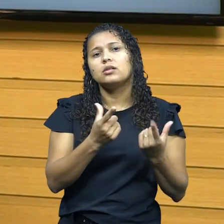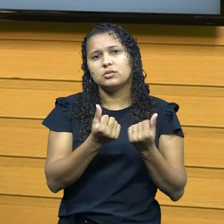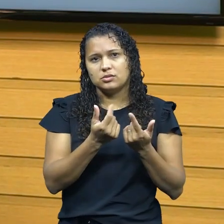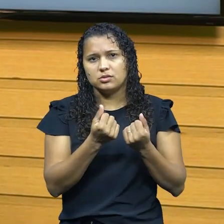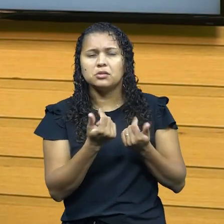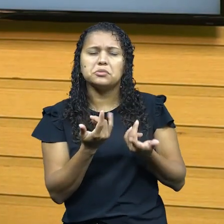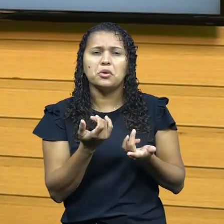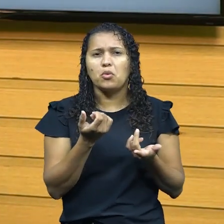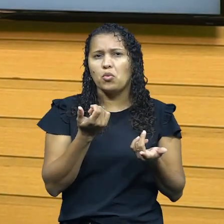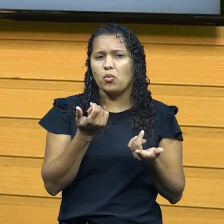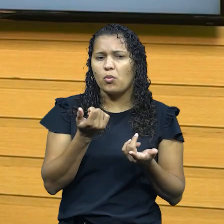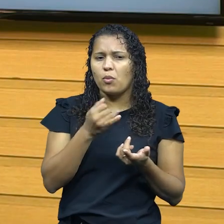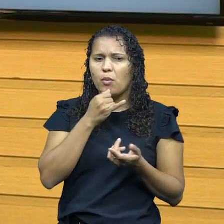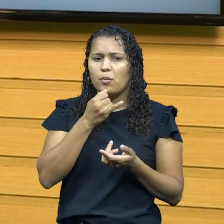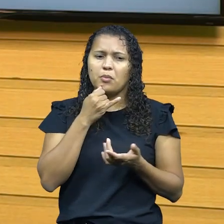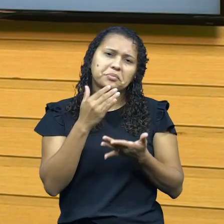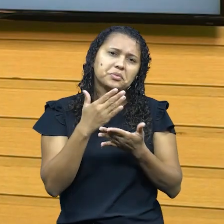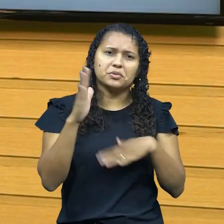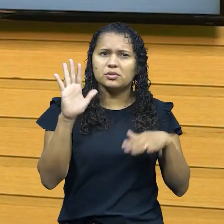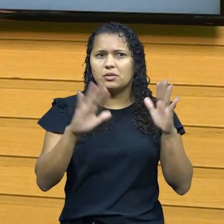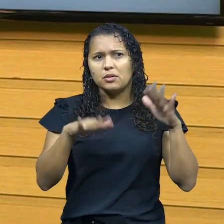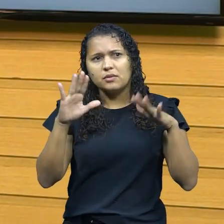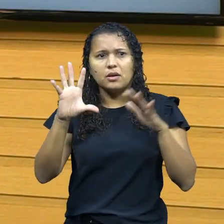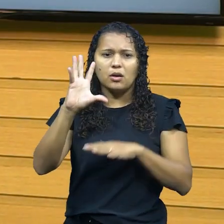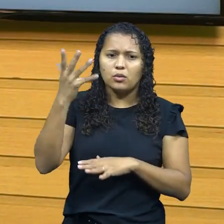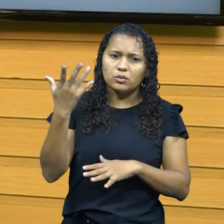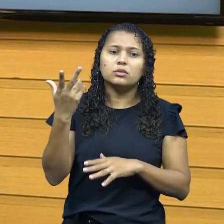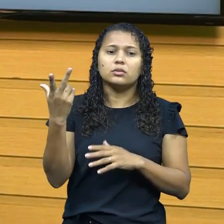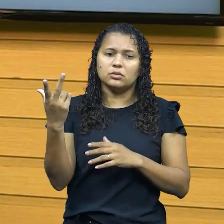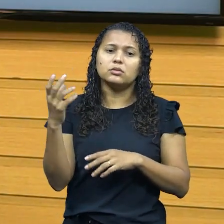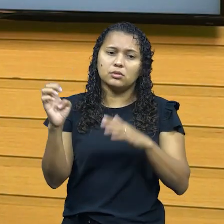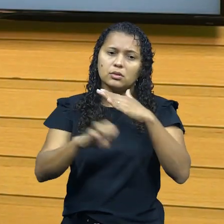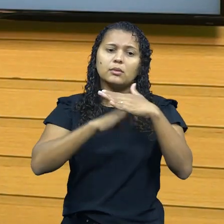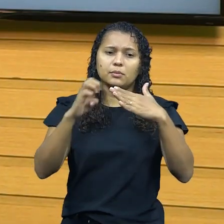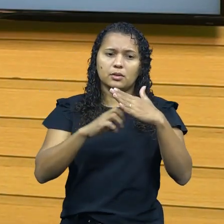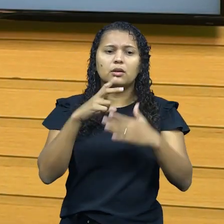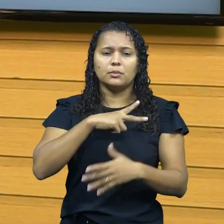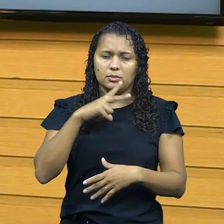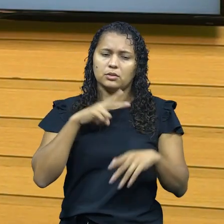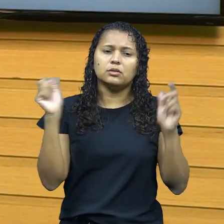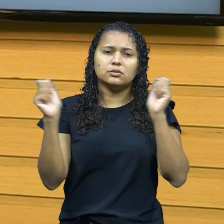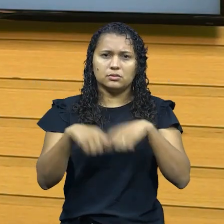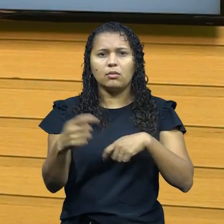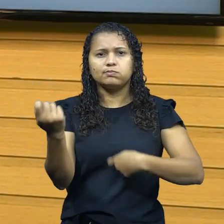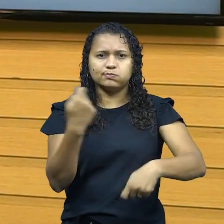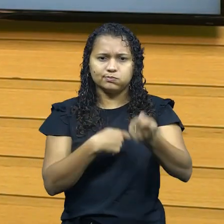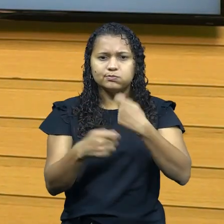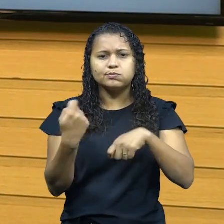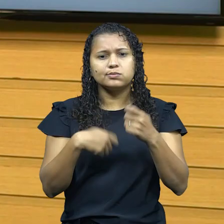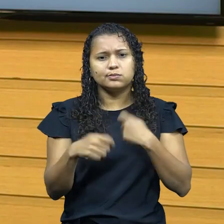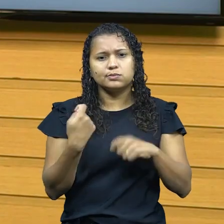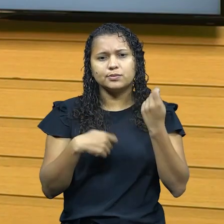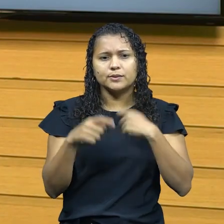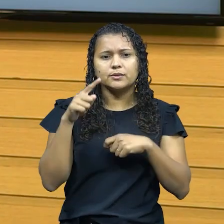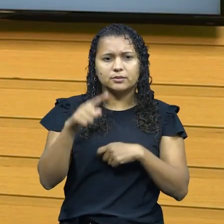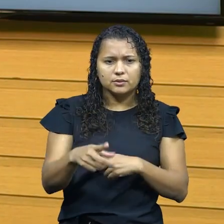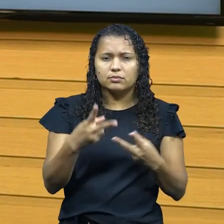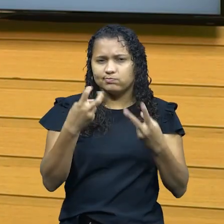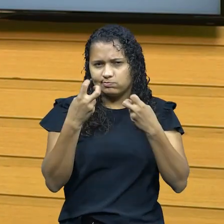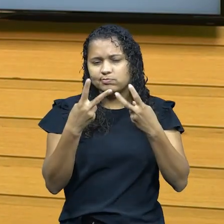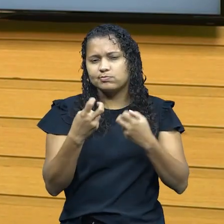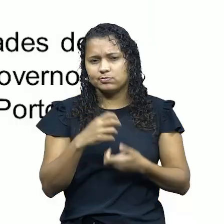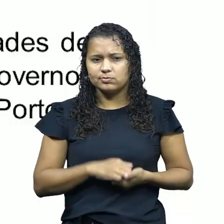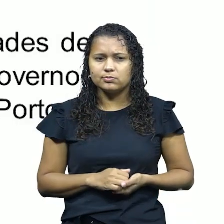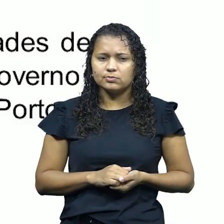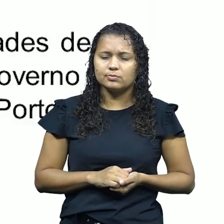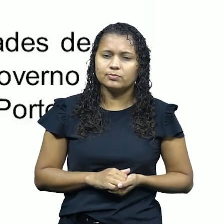para alguma instituição privada para ela fazer a gestão desse porto e explorá-lo,